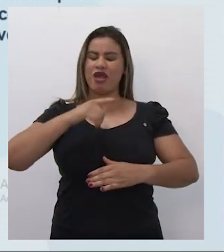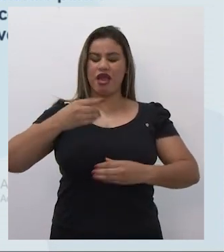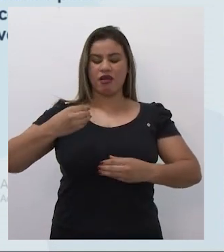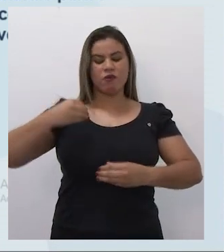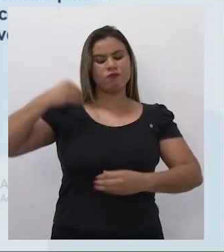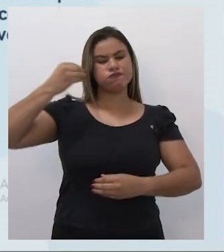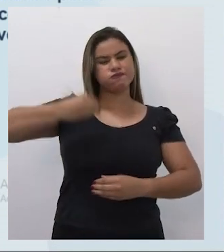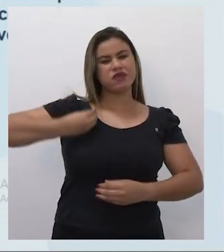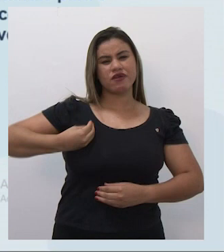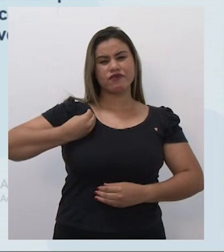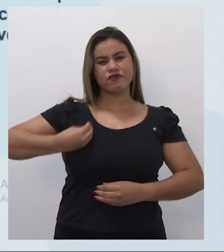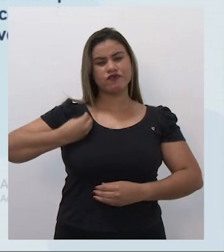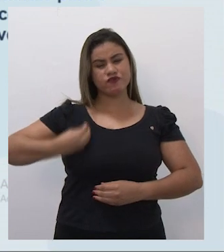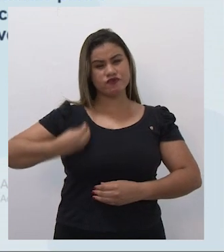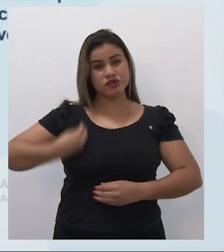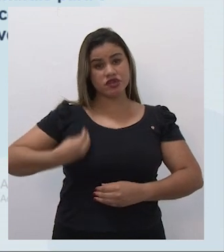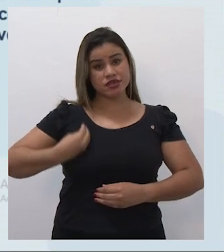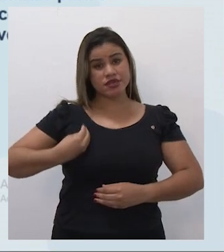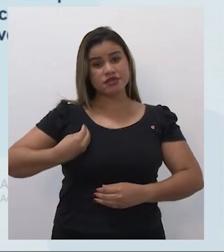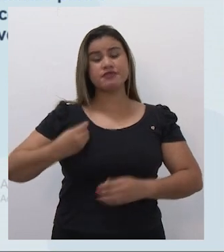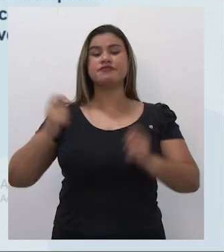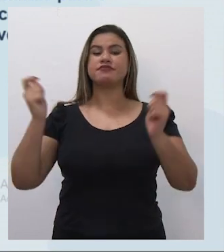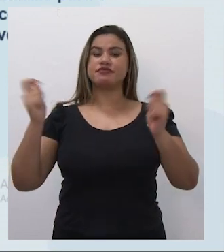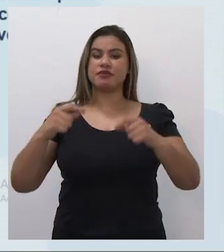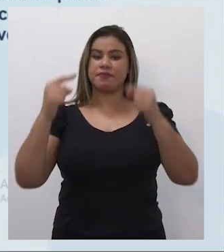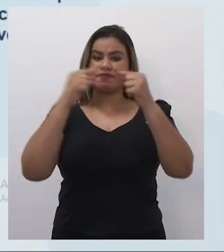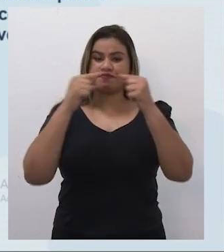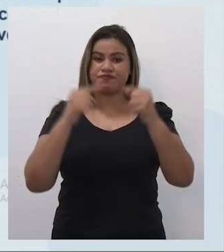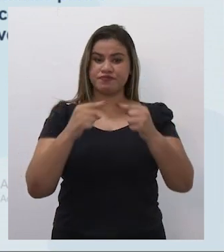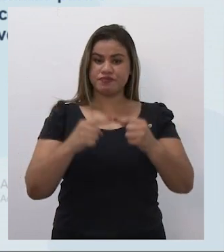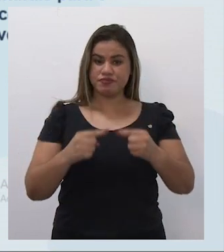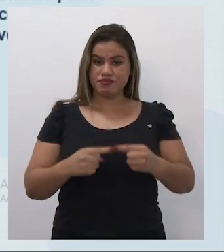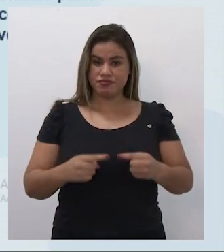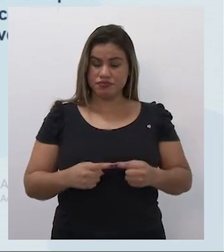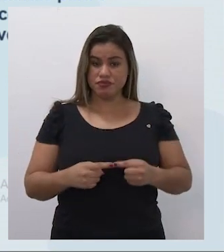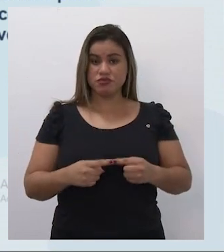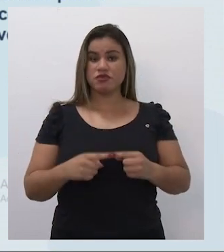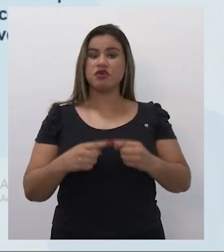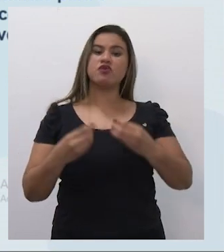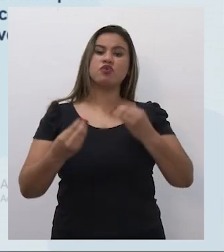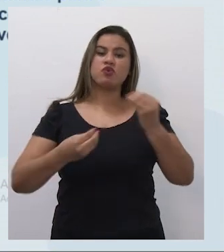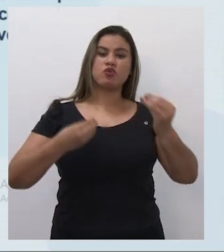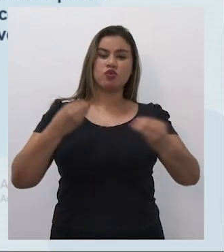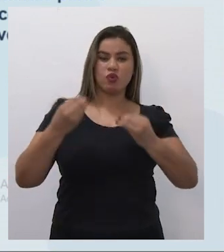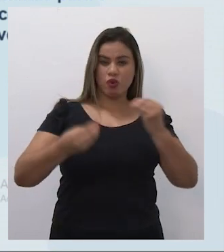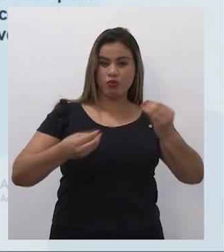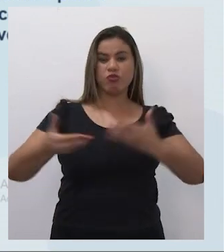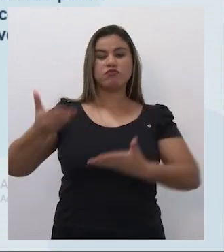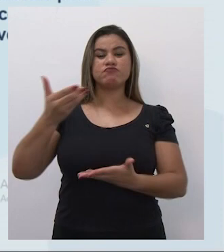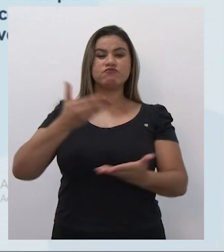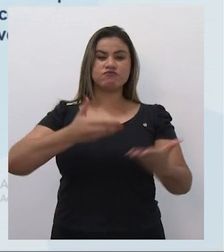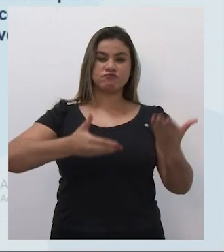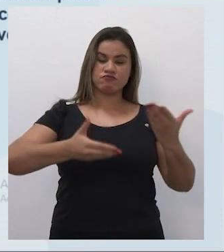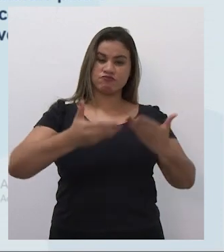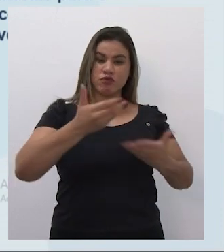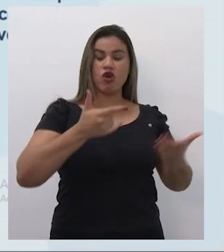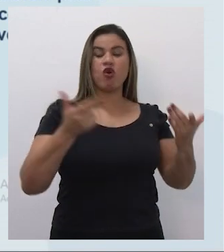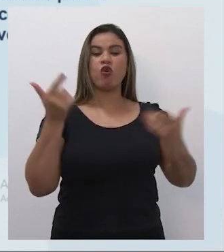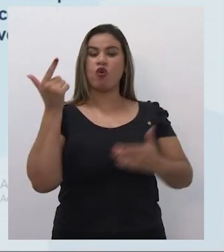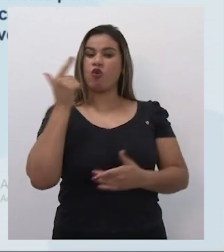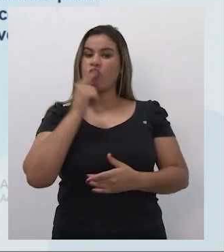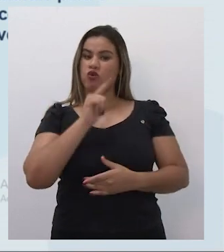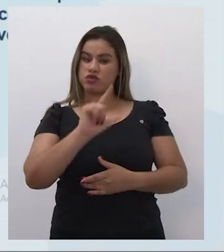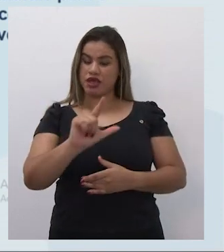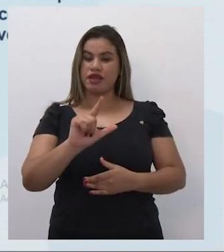vivencia dentro do universo escolar para a de modo que possa haver uma articulação e de que ele possa